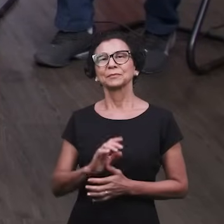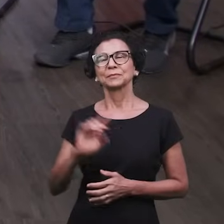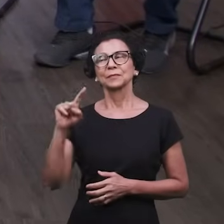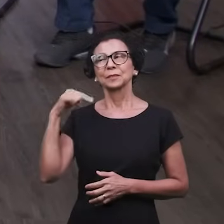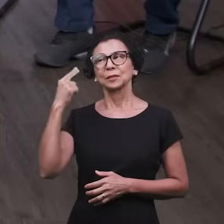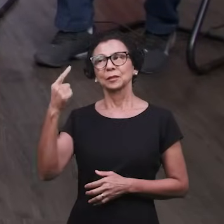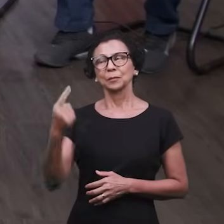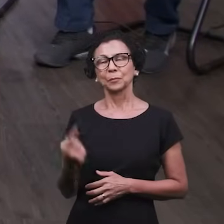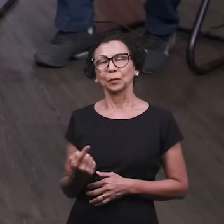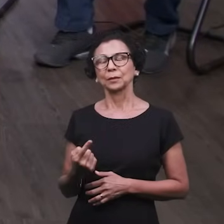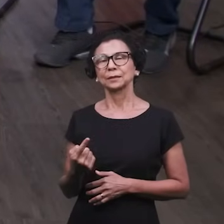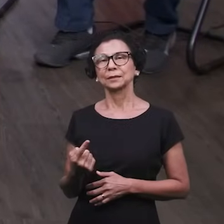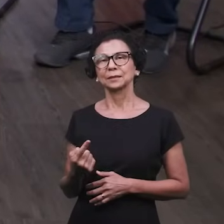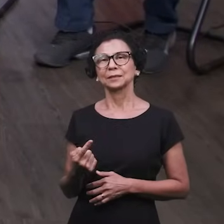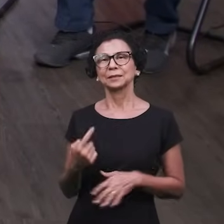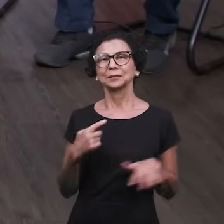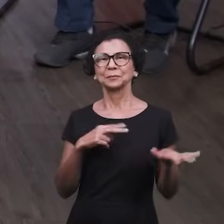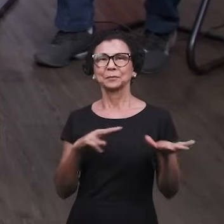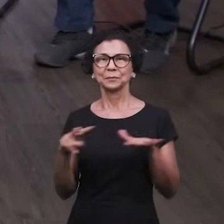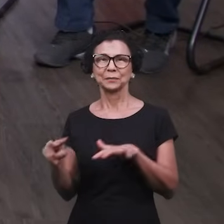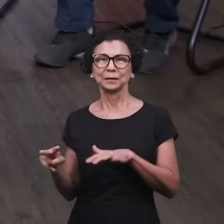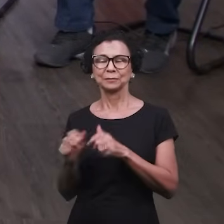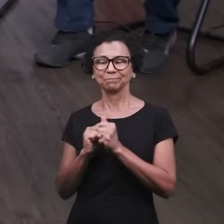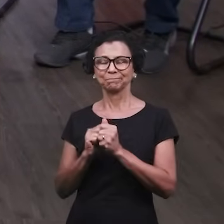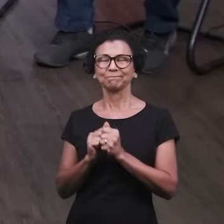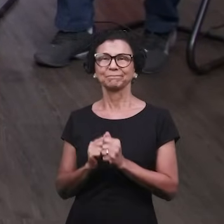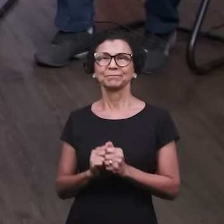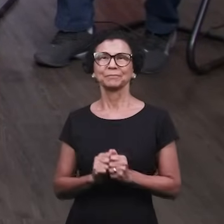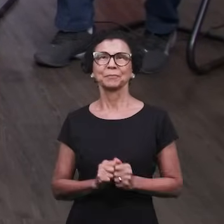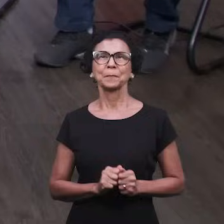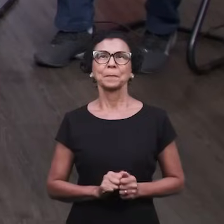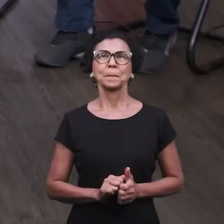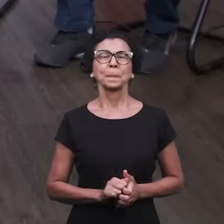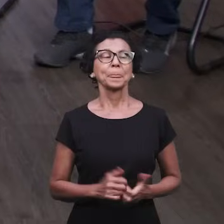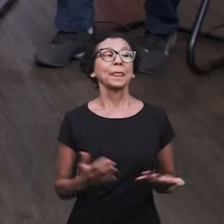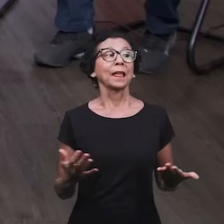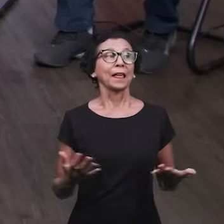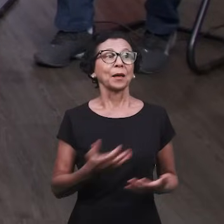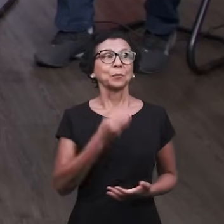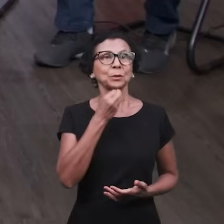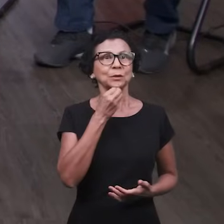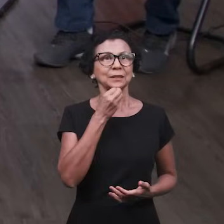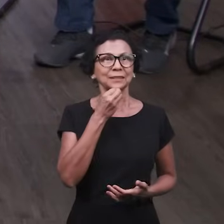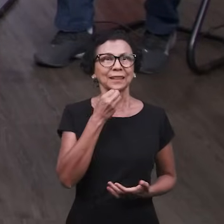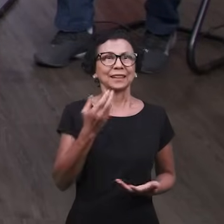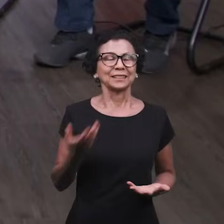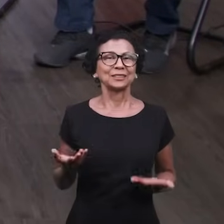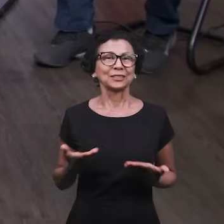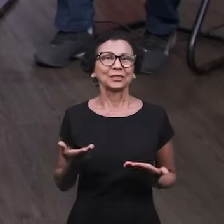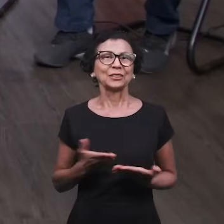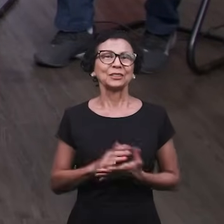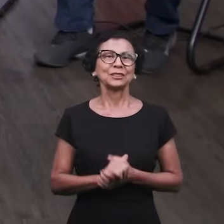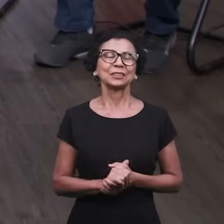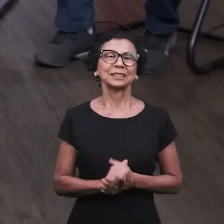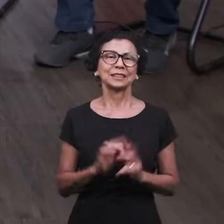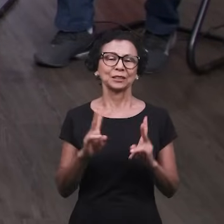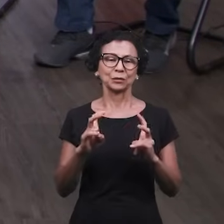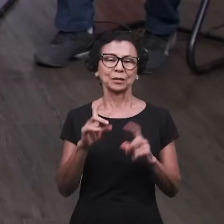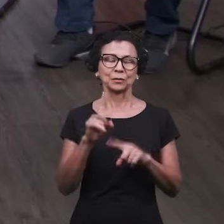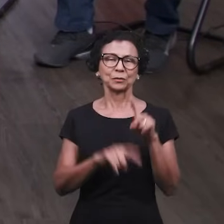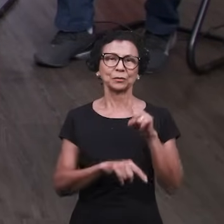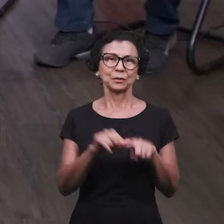próxima então. A gente agradece também a sua presença, você está sempre conosco aqui. Amém. Hoje nós tivemos a oportunidade, né, de falar sobre